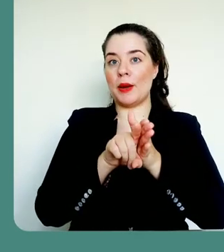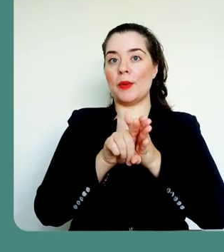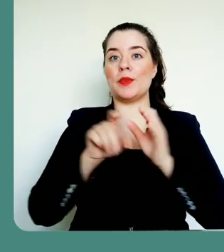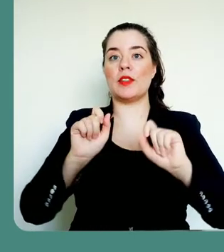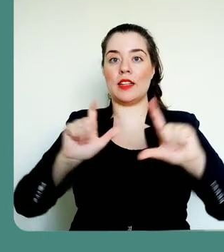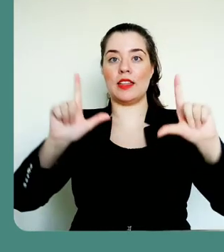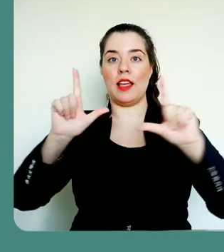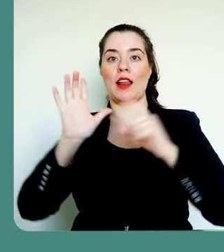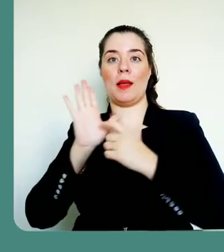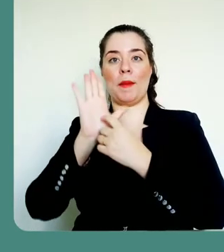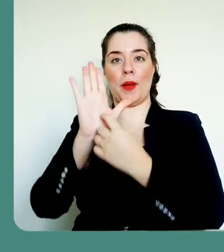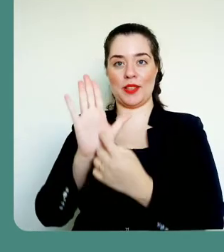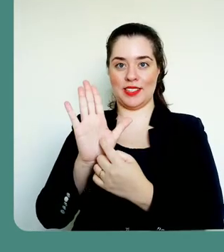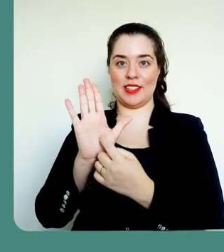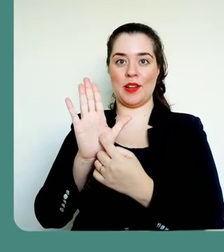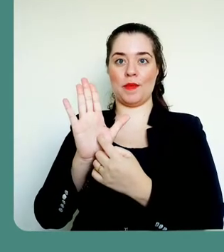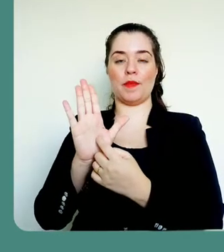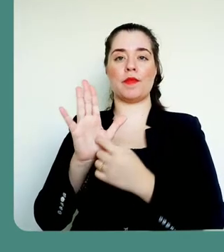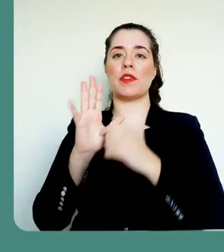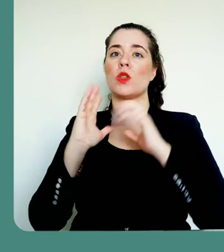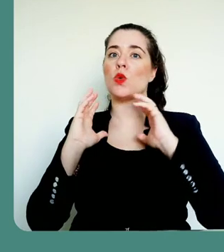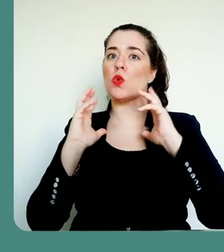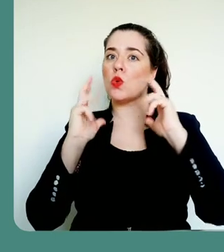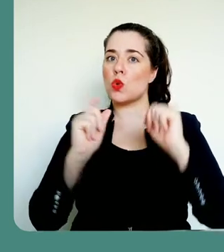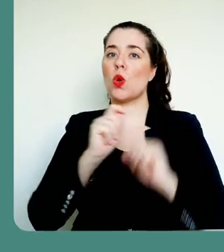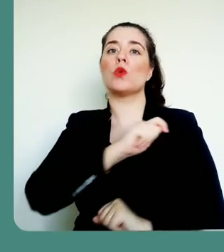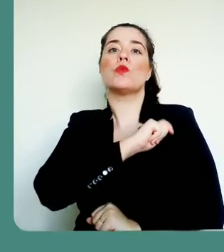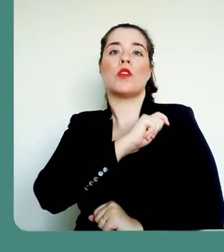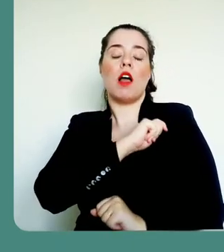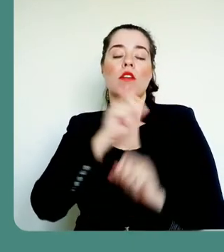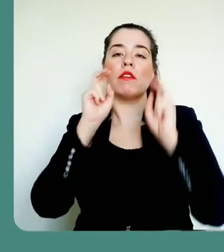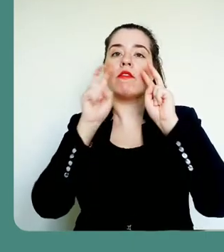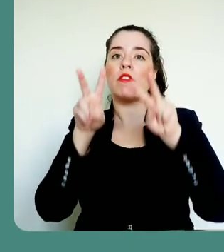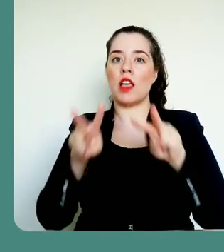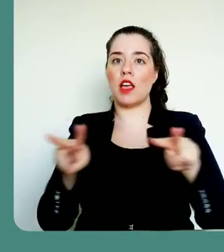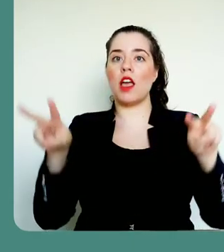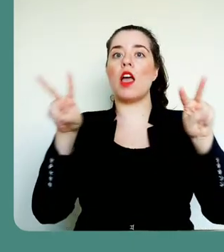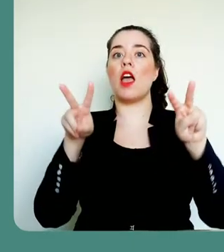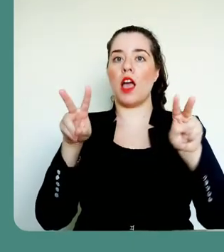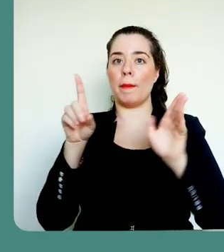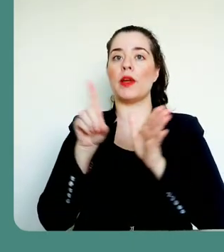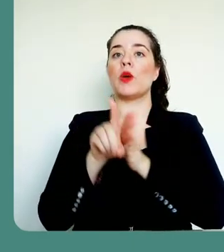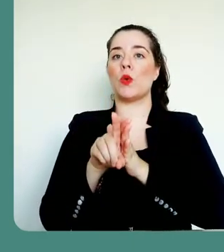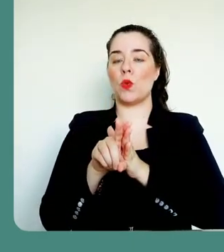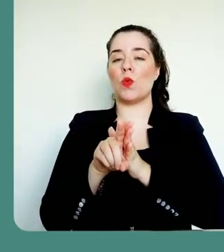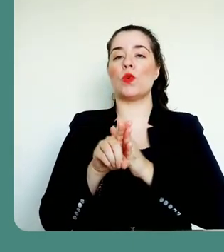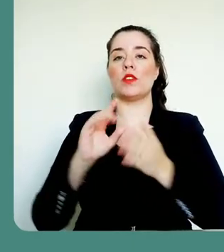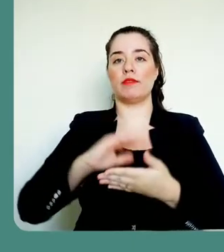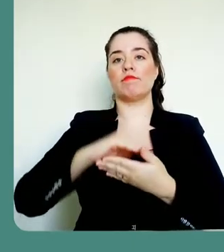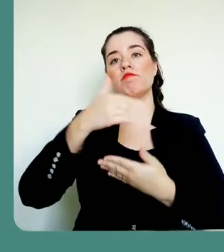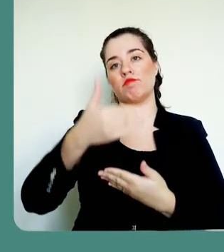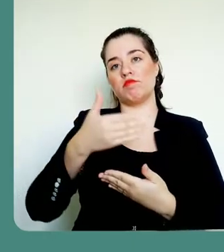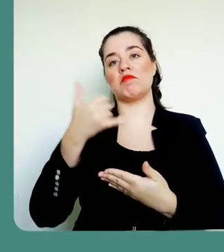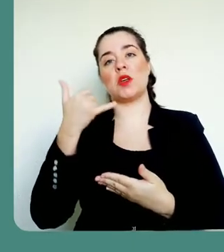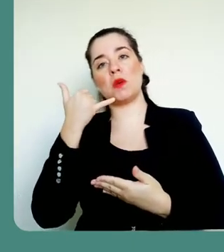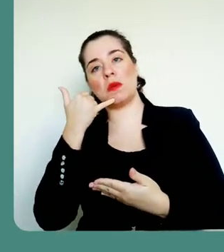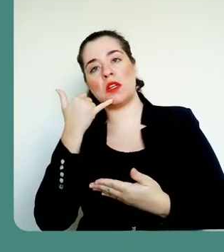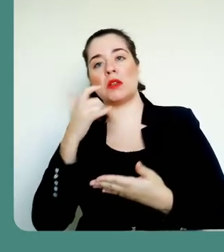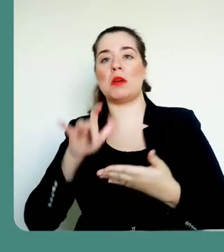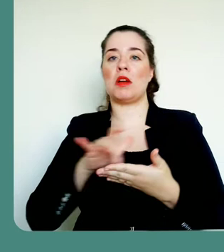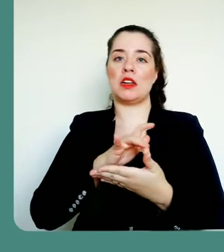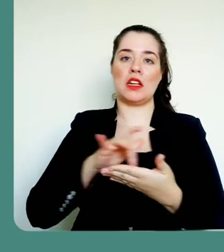Pronto, a pergunta então é mostrada na tela e todos os estudantes também irão visualizar esta pergunta no